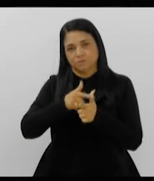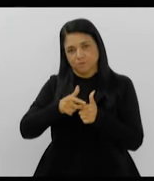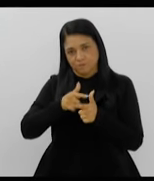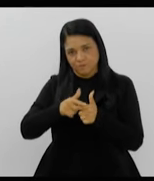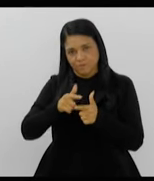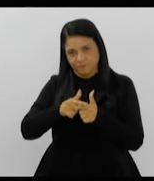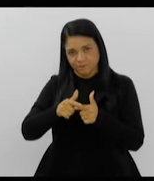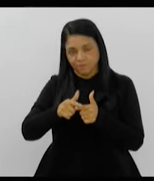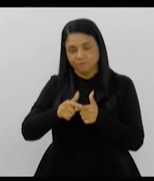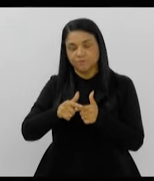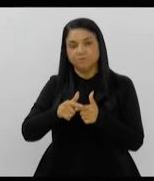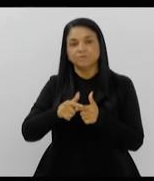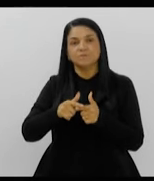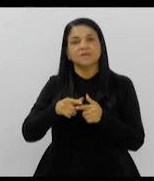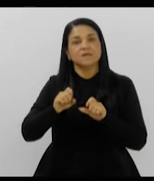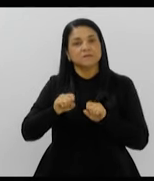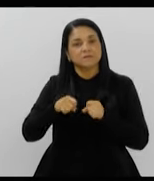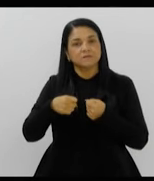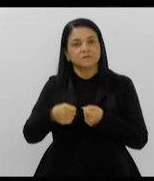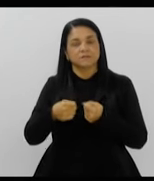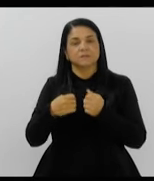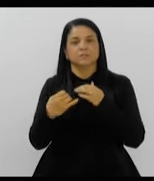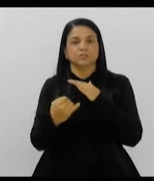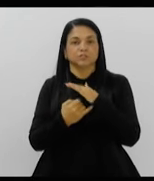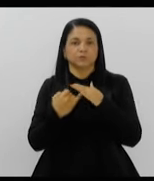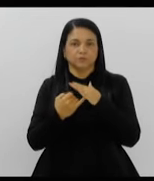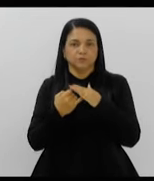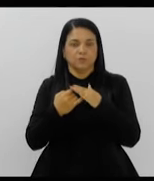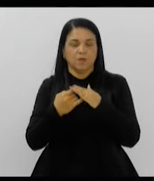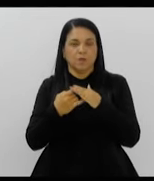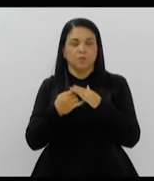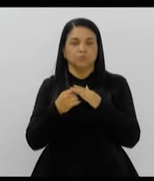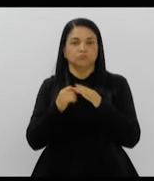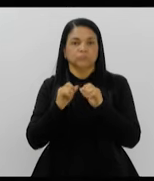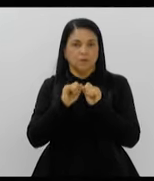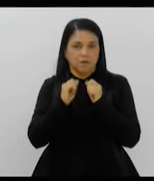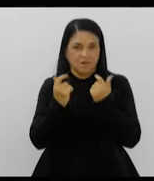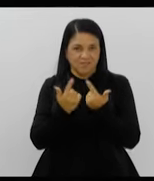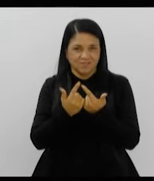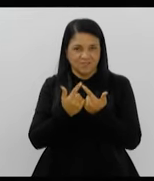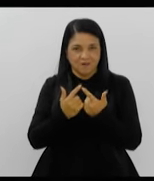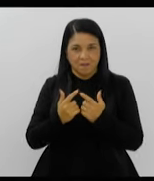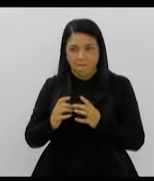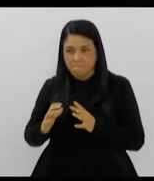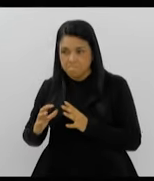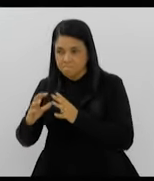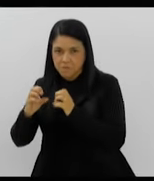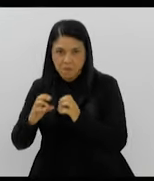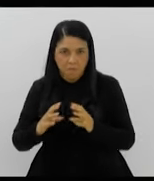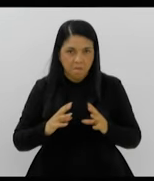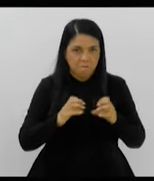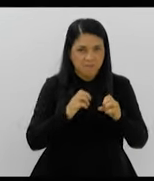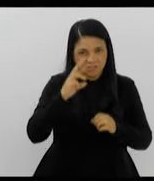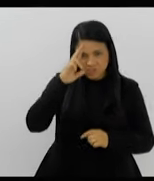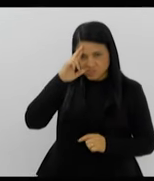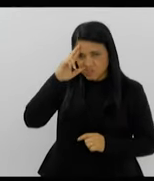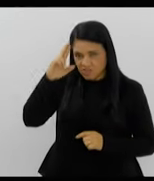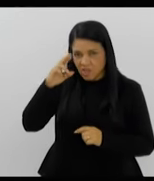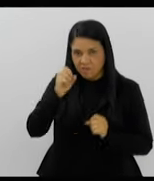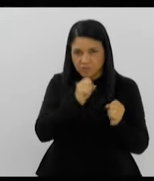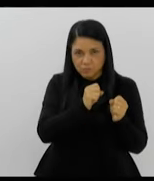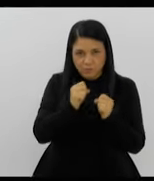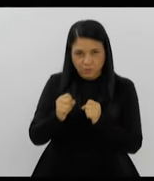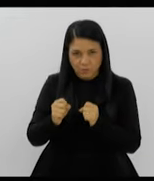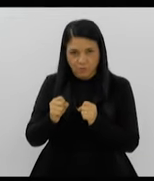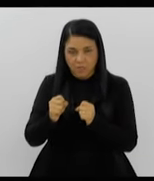defesa institucional do parlamento. Agora, brigas de chefe de poder, brigas de